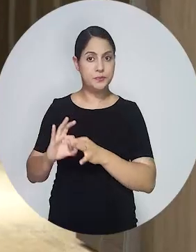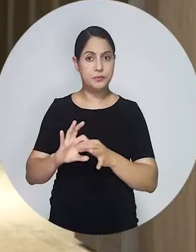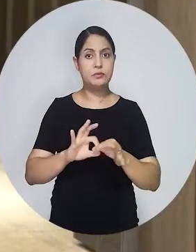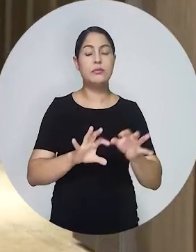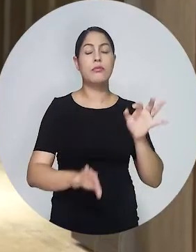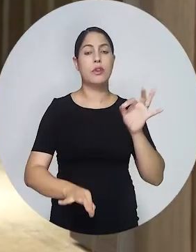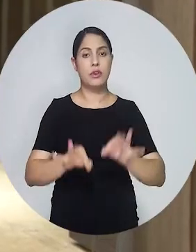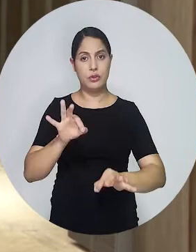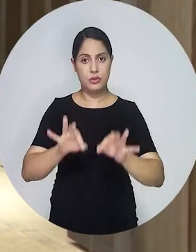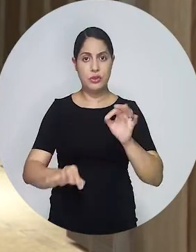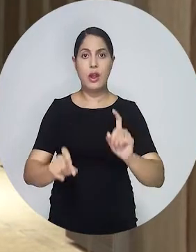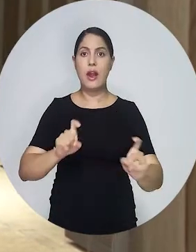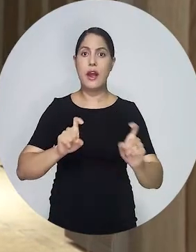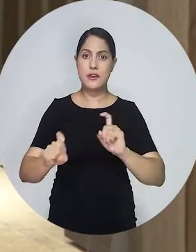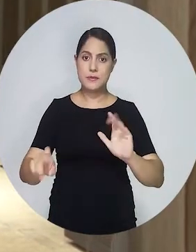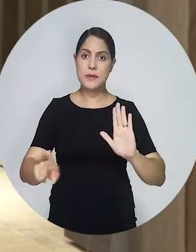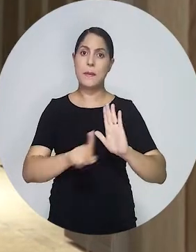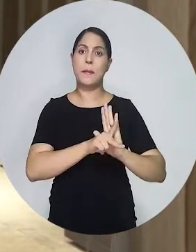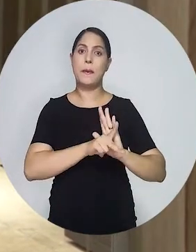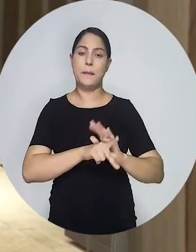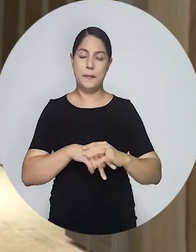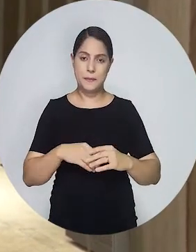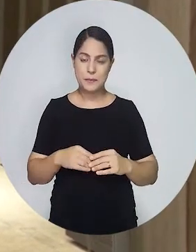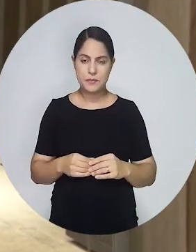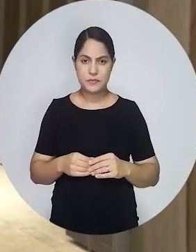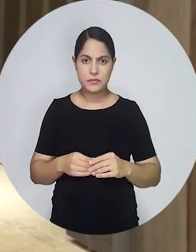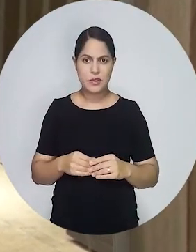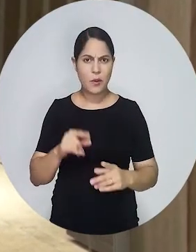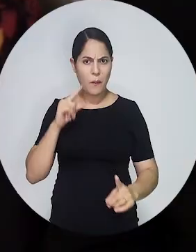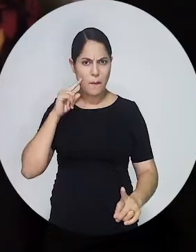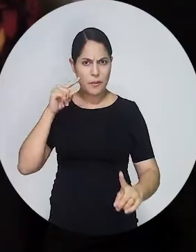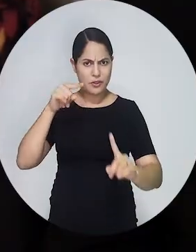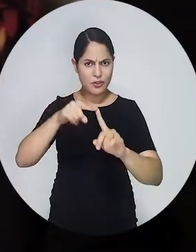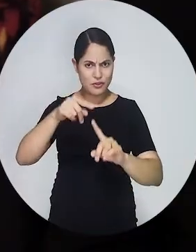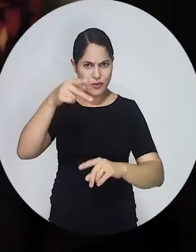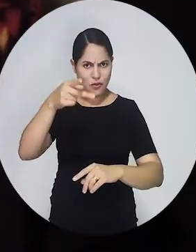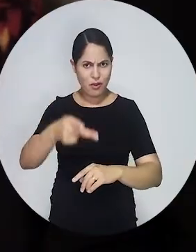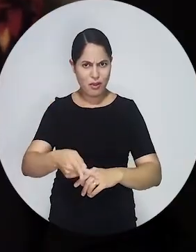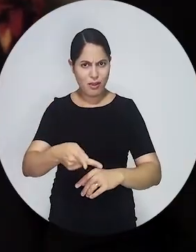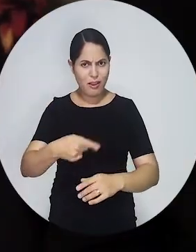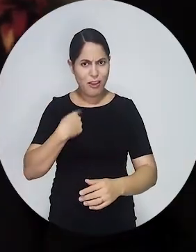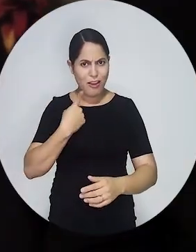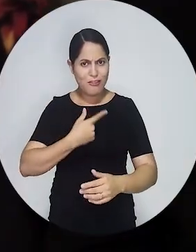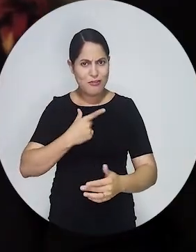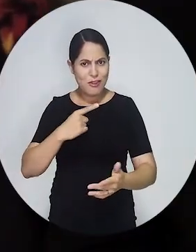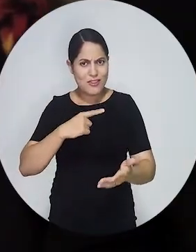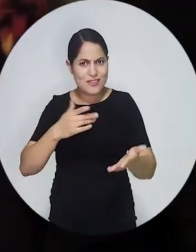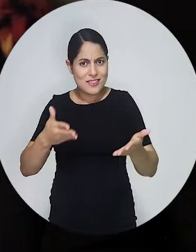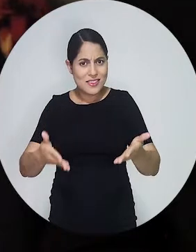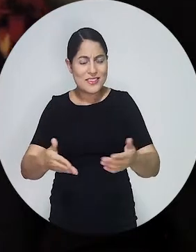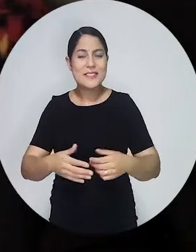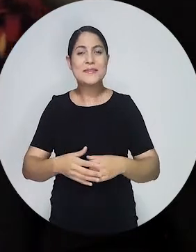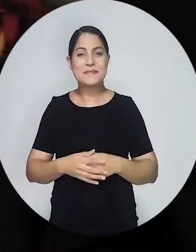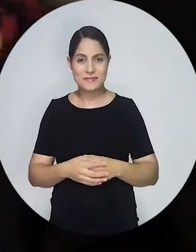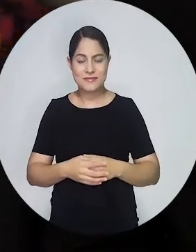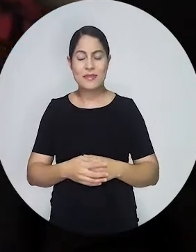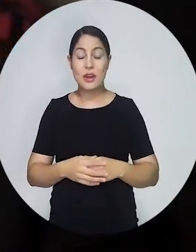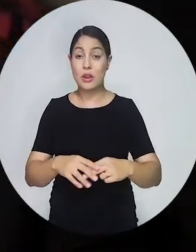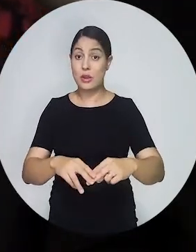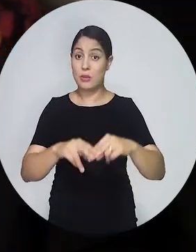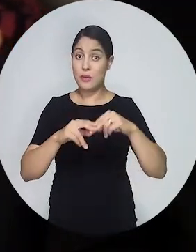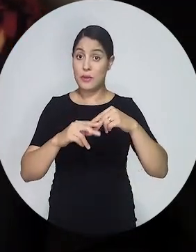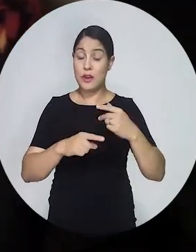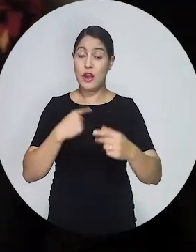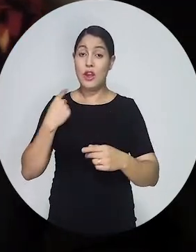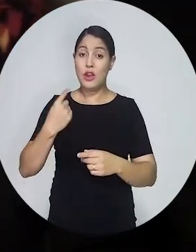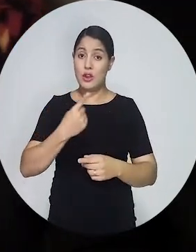é indispensável à administração da justiça. É este o objetivo desta sala,